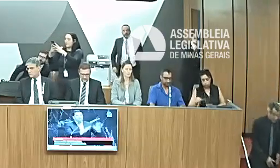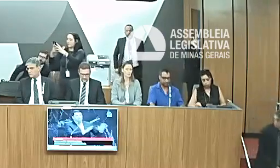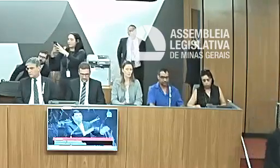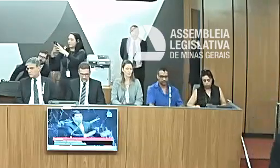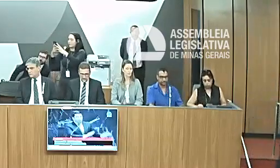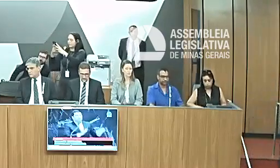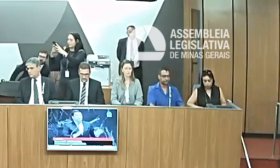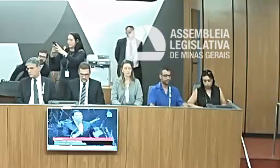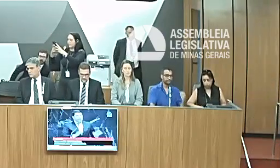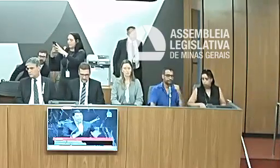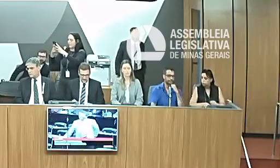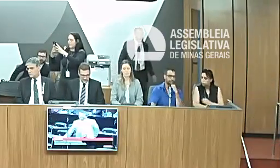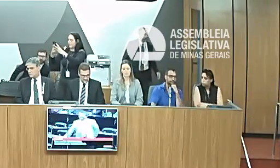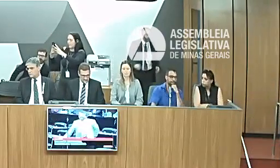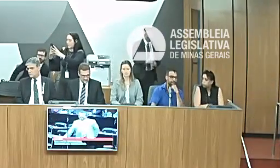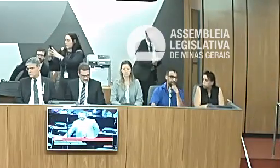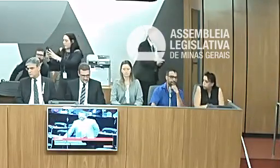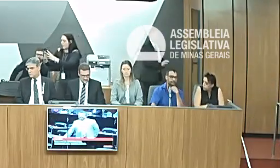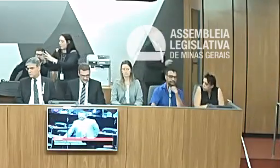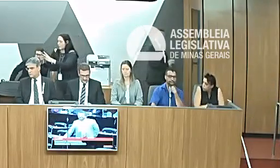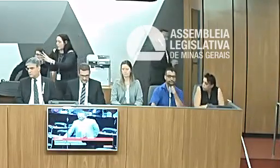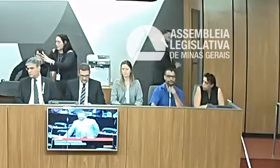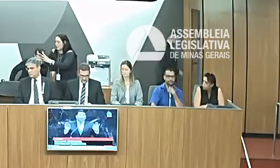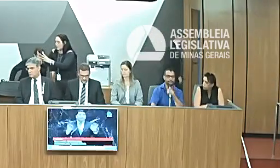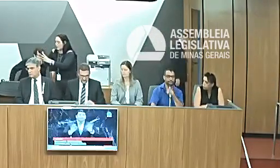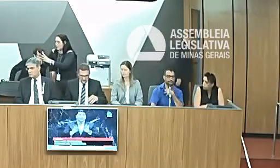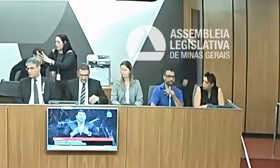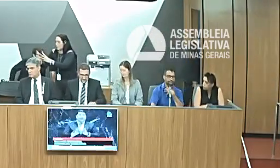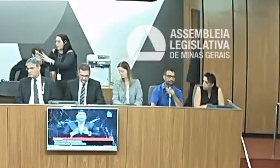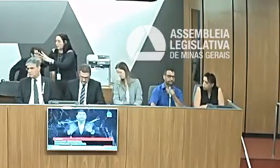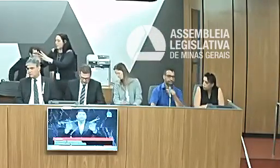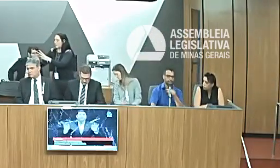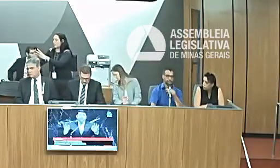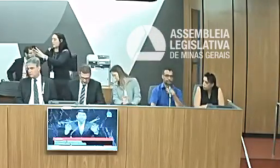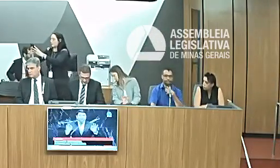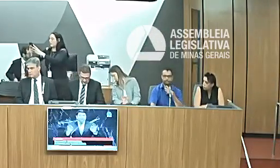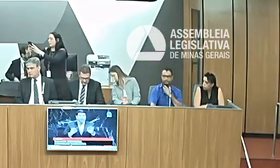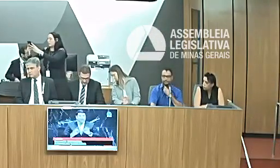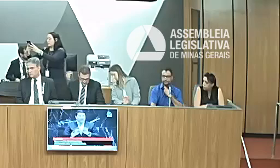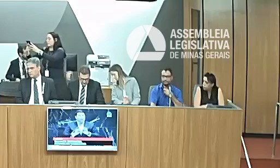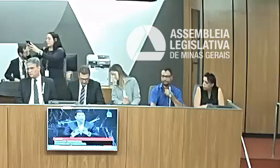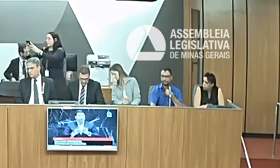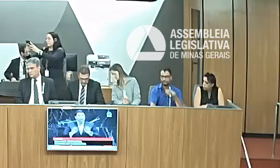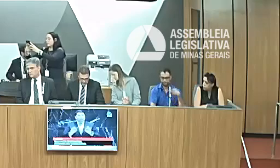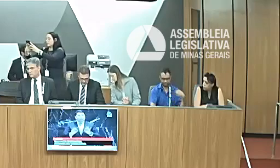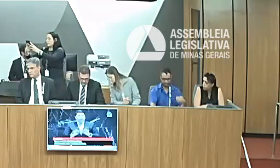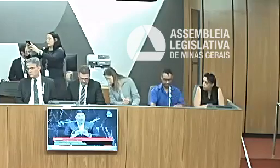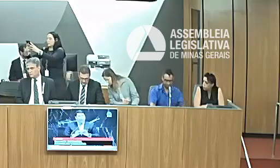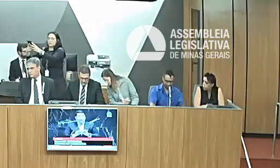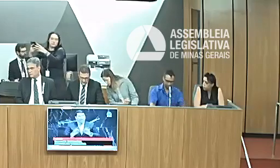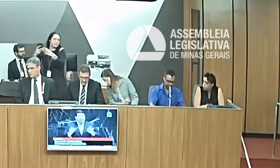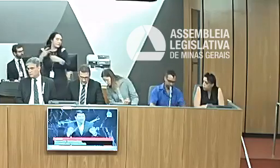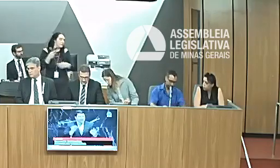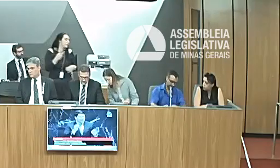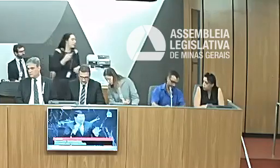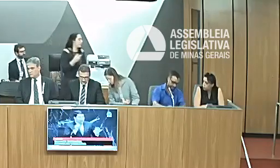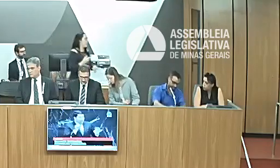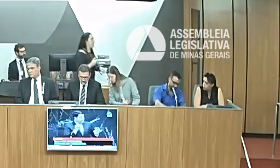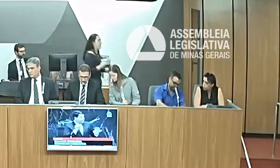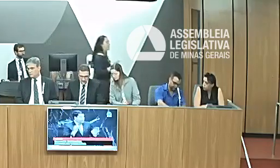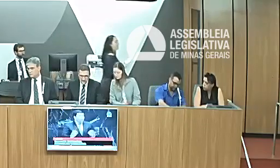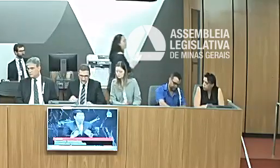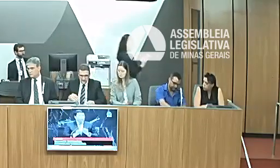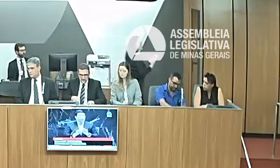então é um momento em que nós precisamos ser propositivos até deixar